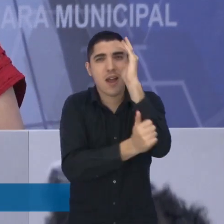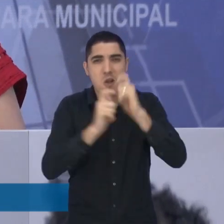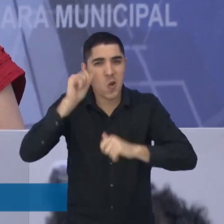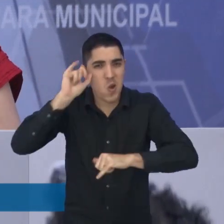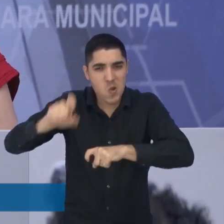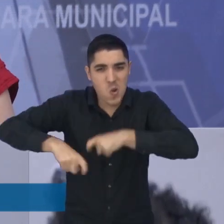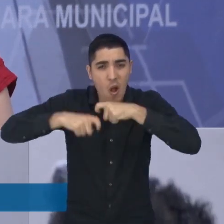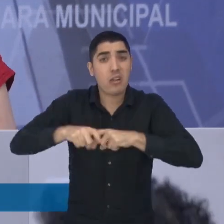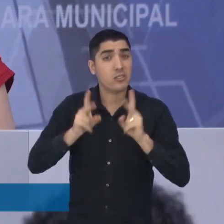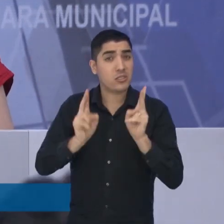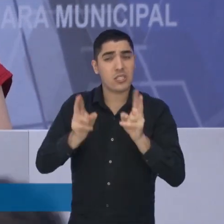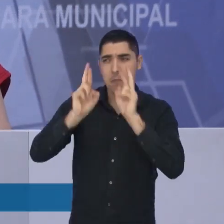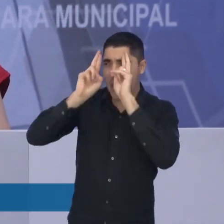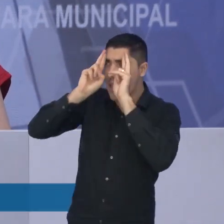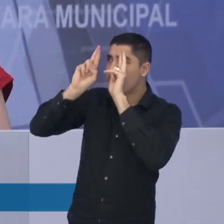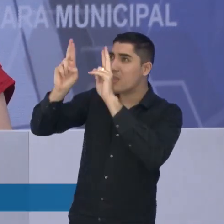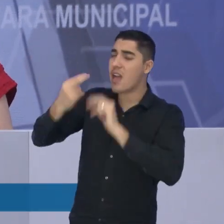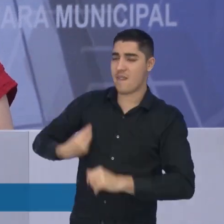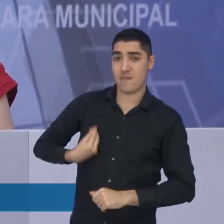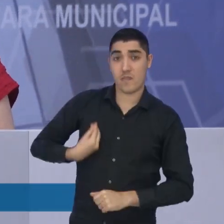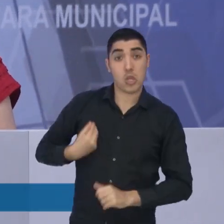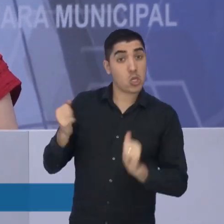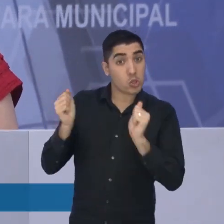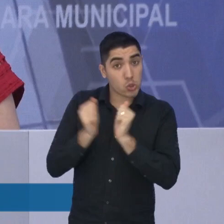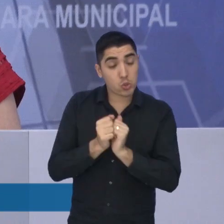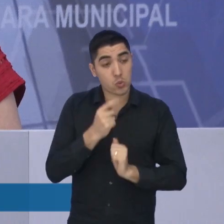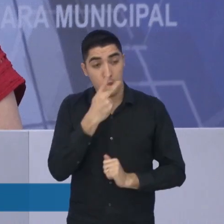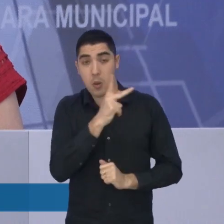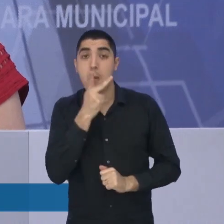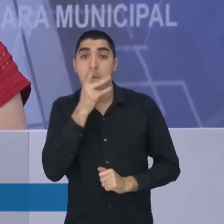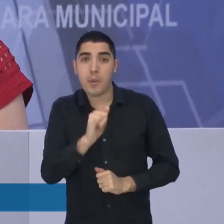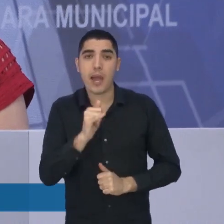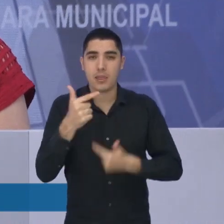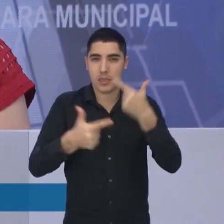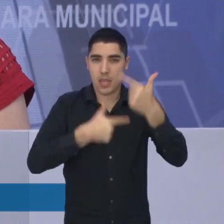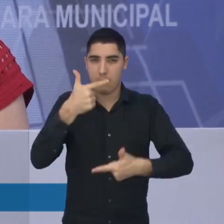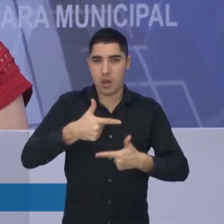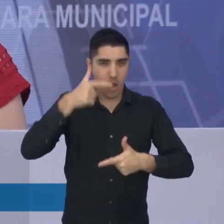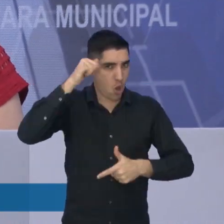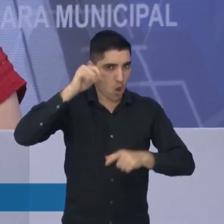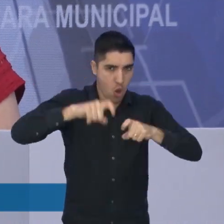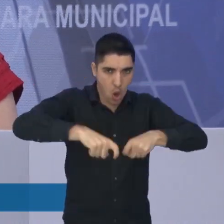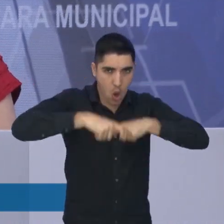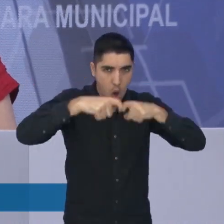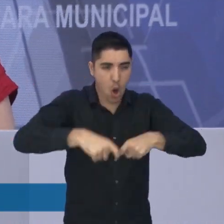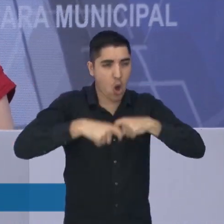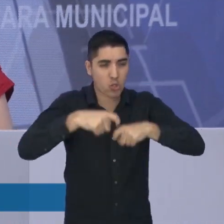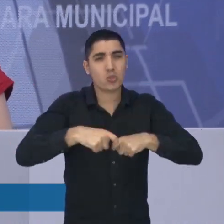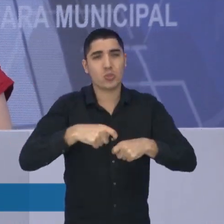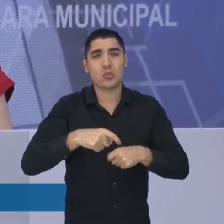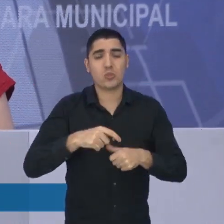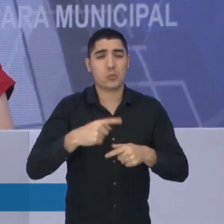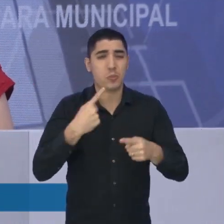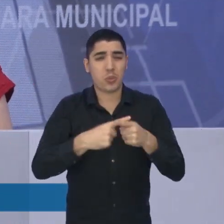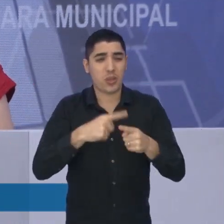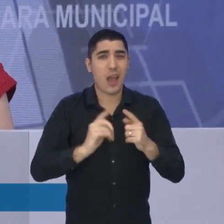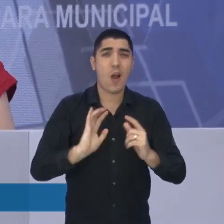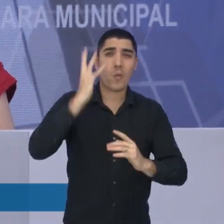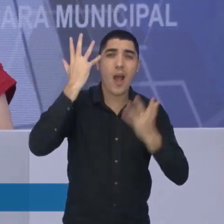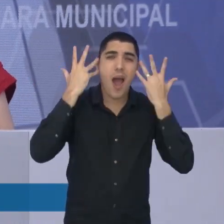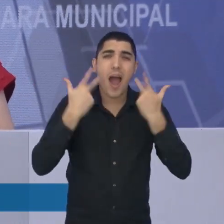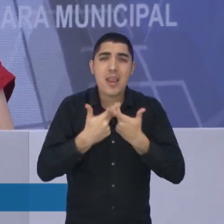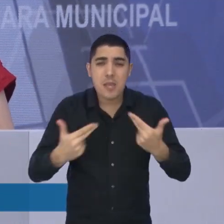formas de vida, como seu pai cuidava de animais que apareciam machucados em sua casa,